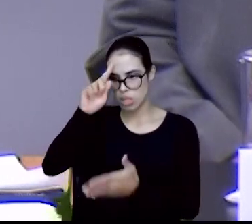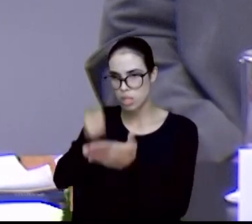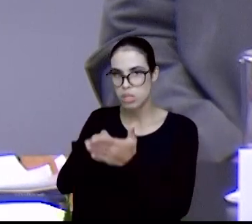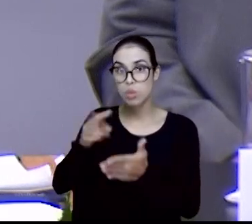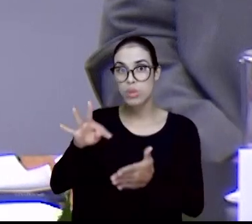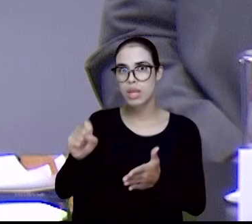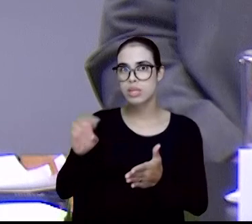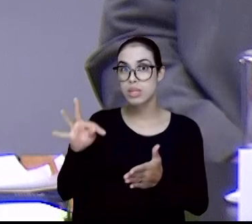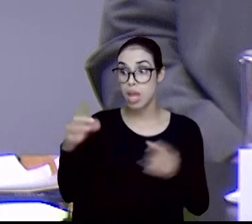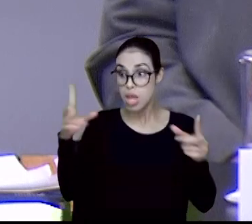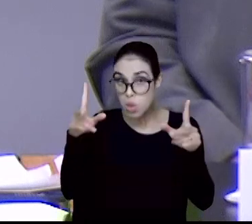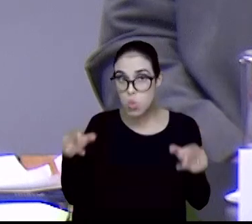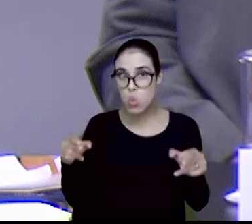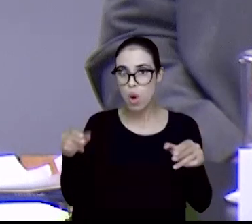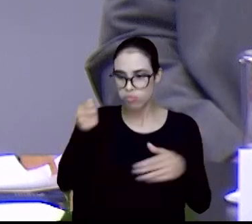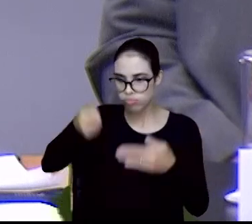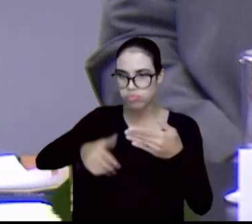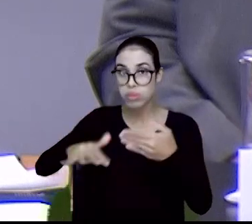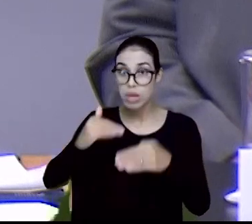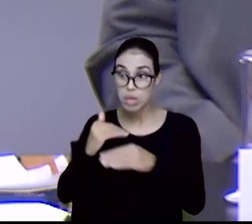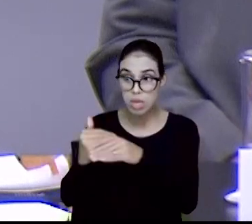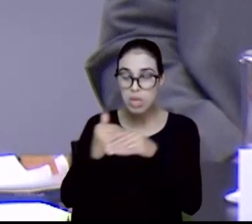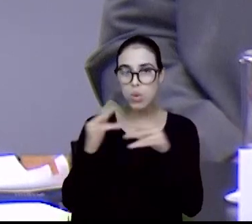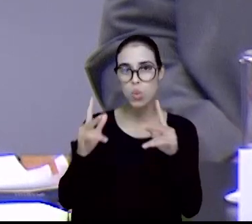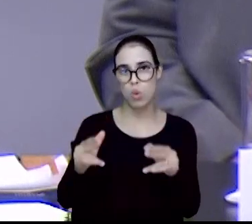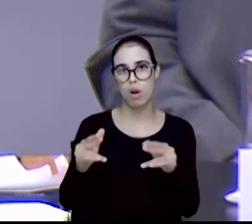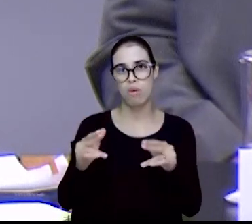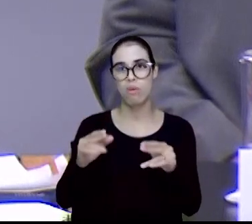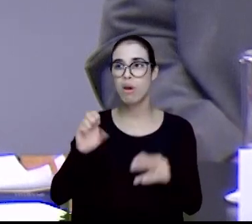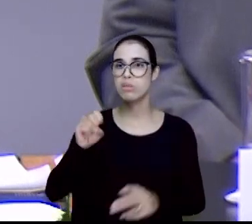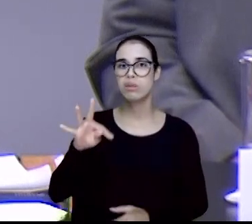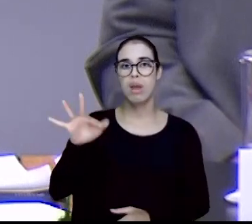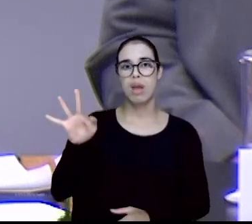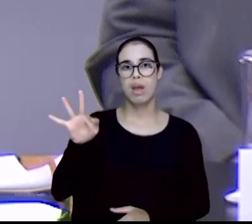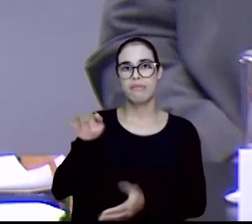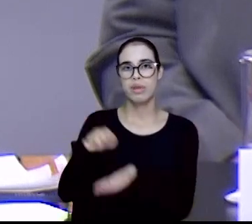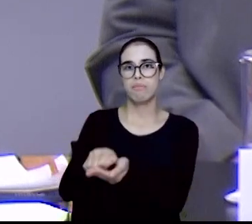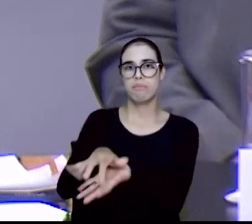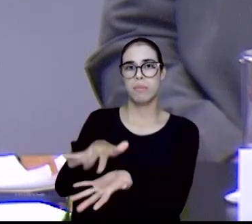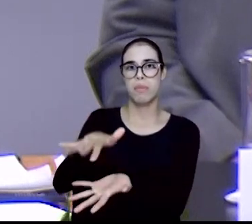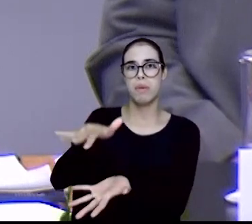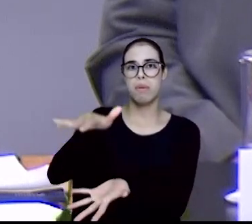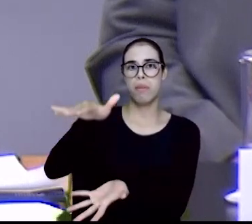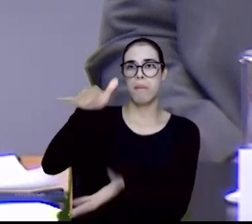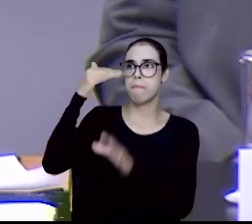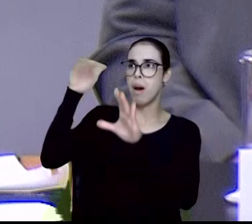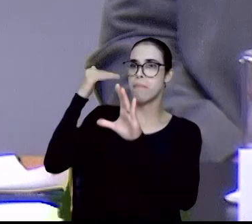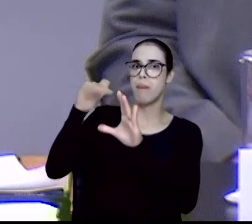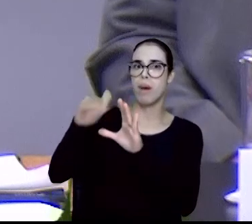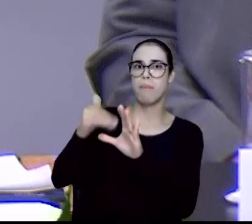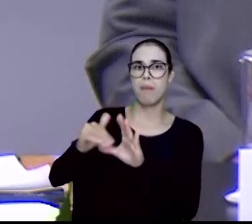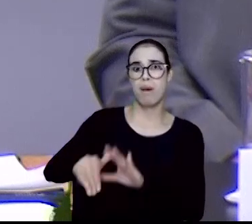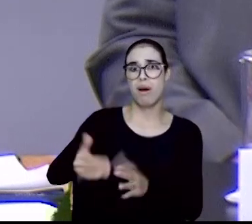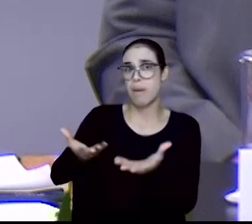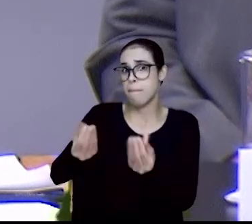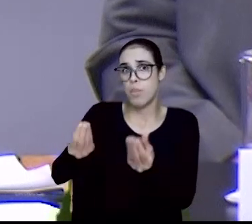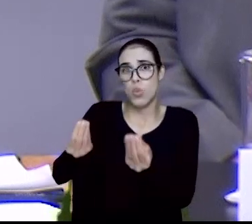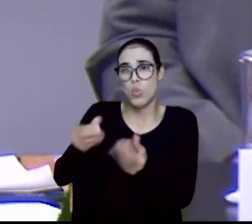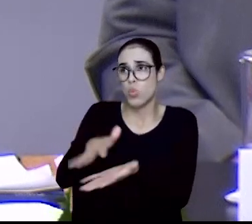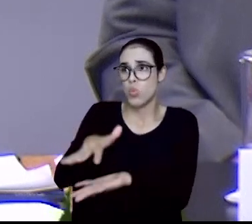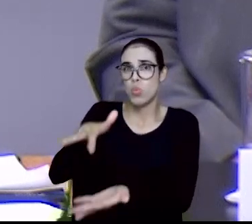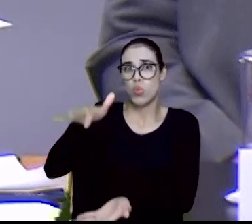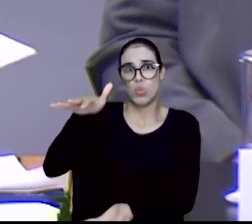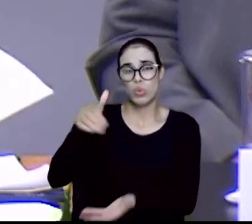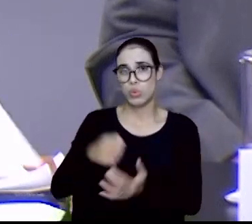reclamações que passa a chegar ao Supremo fica sendo um pouco inadministrável, porque tudo que não tenha seguido